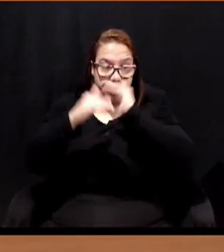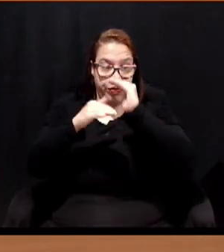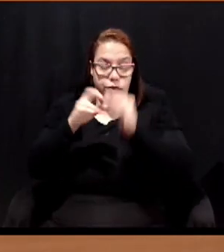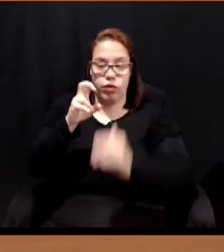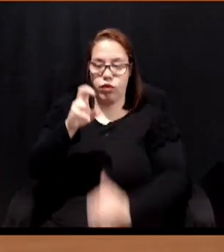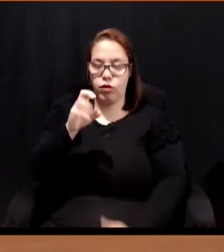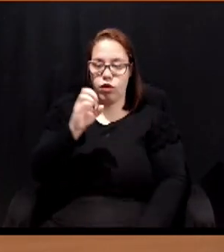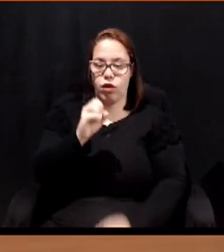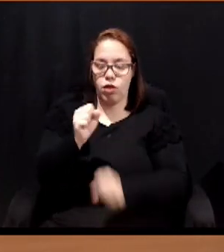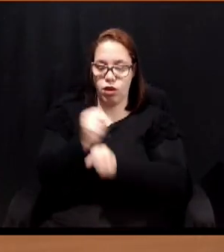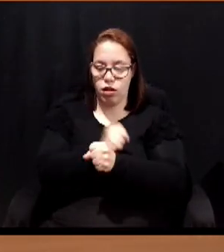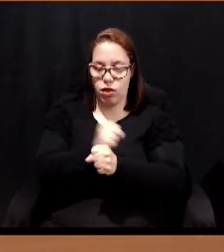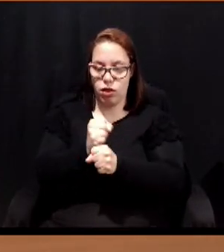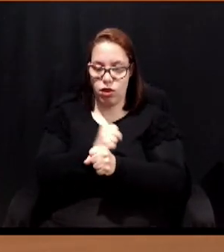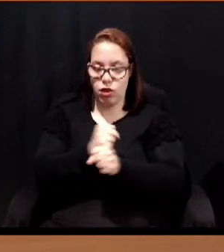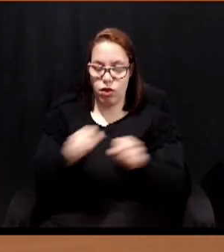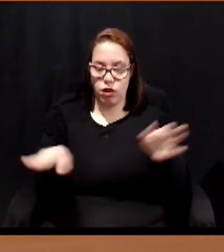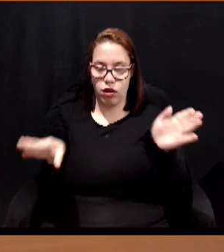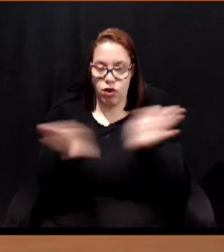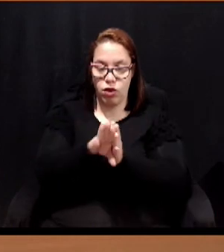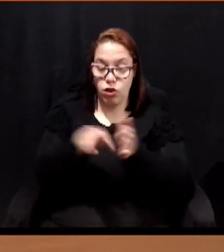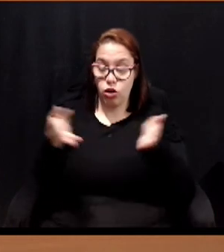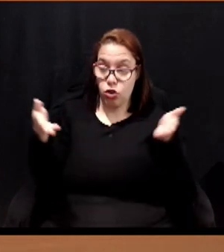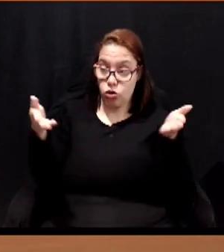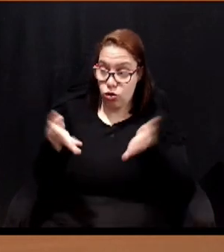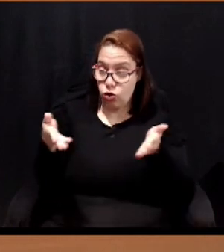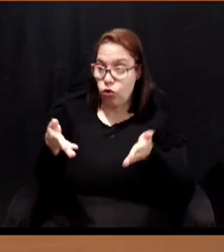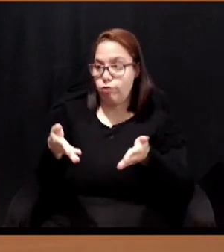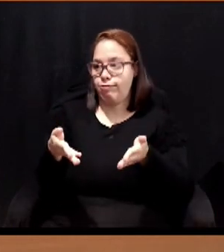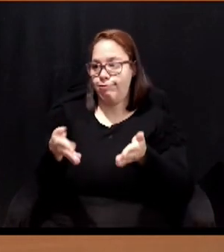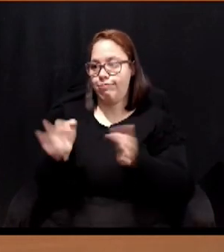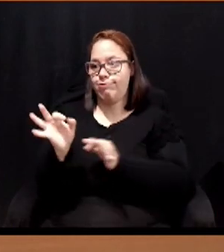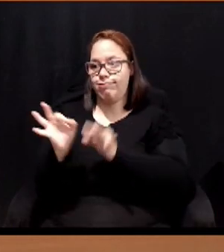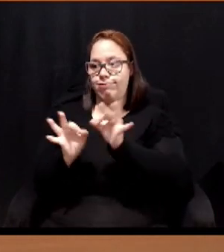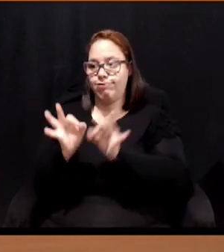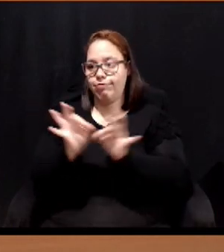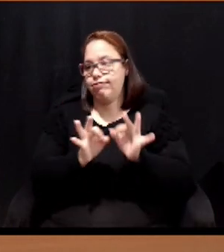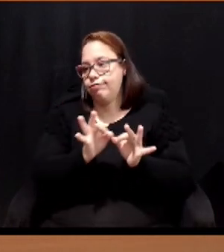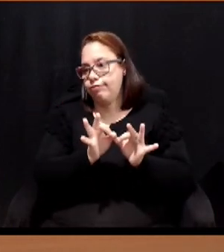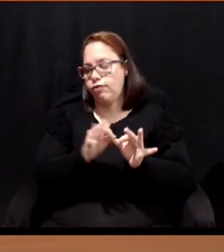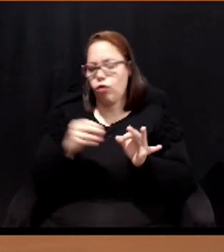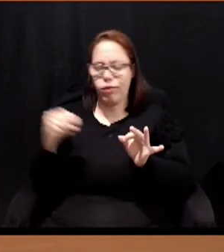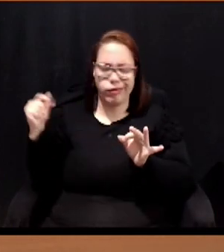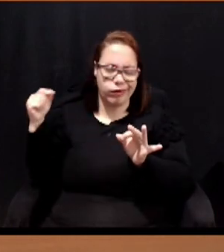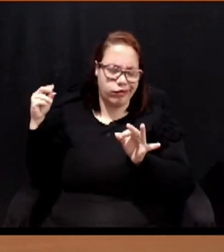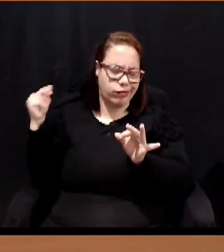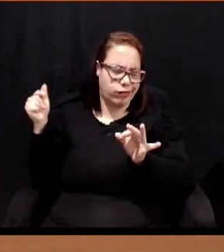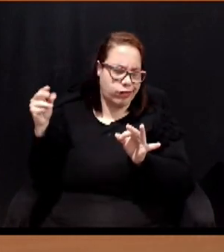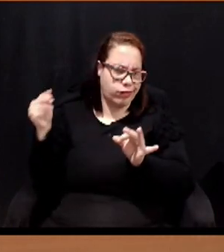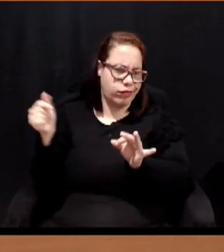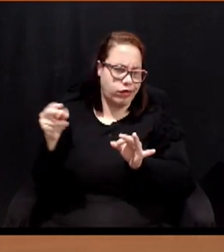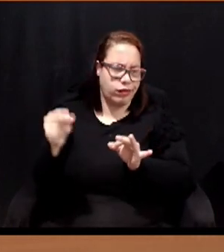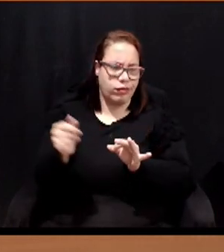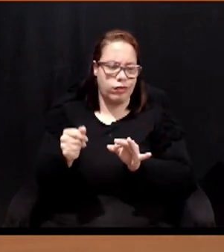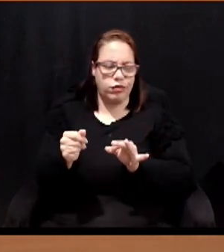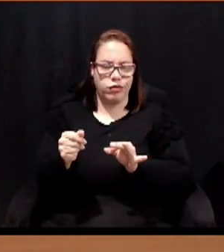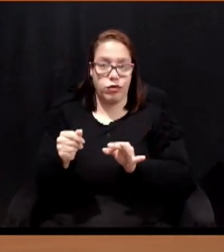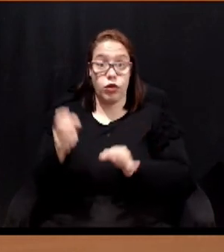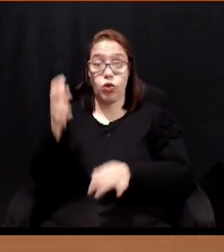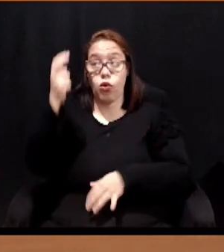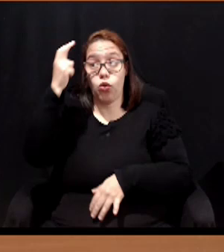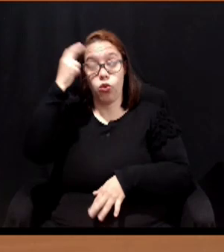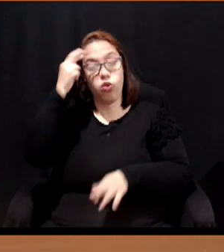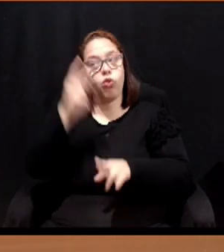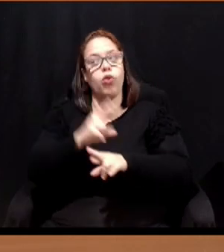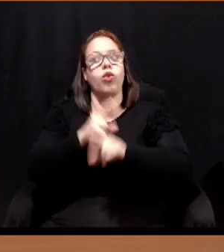ela chegar onde ela chegou, quer dizer, um planejamento de longo prazo. Claro que são culturas diferentes e a gente deve